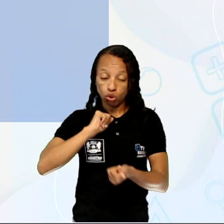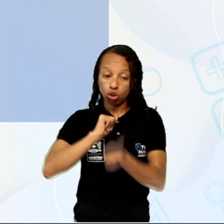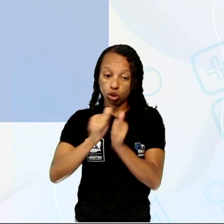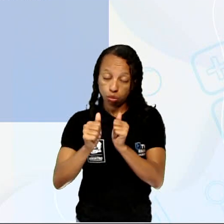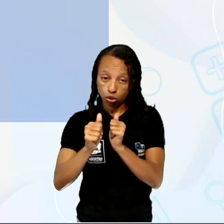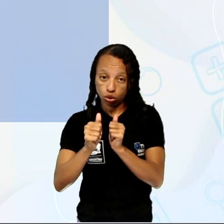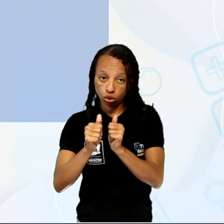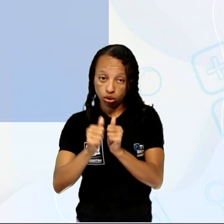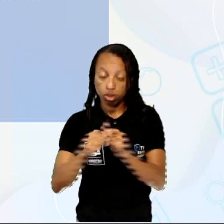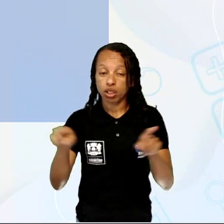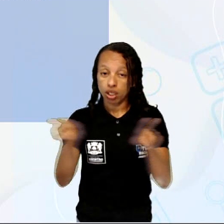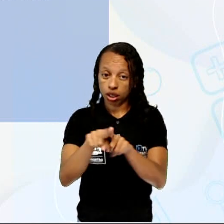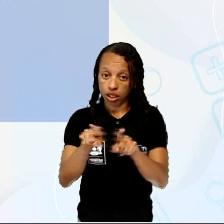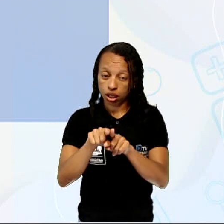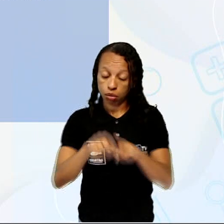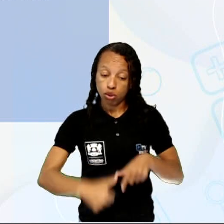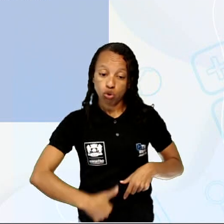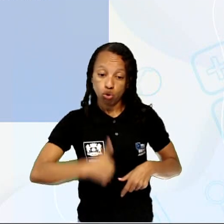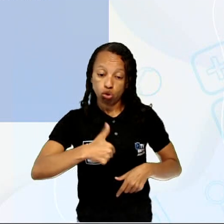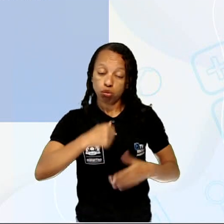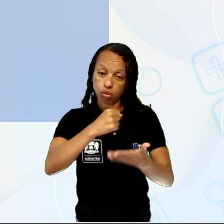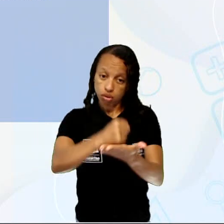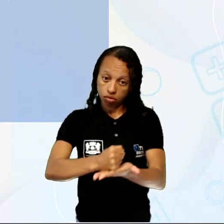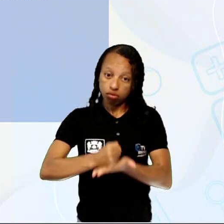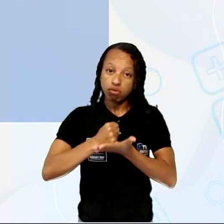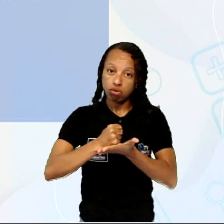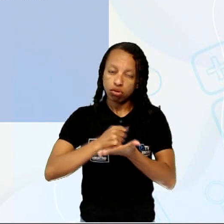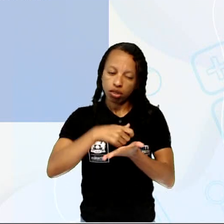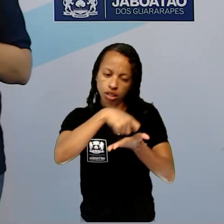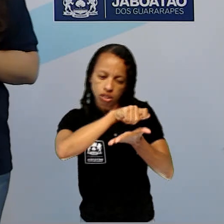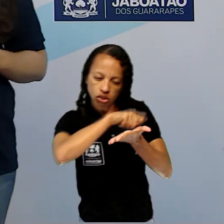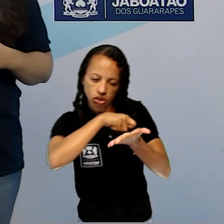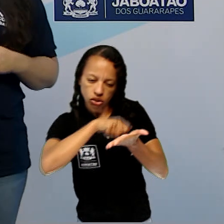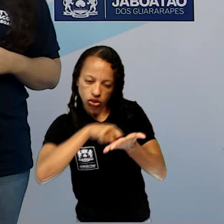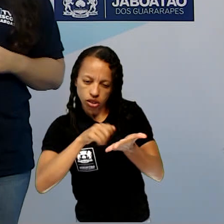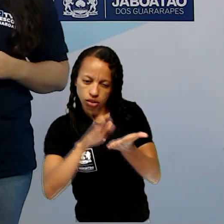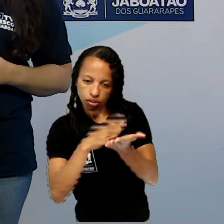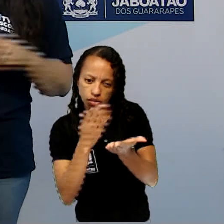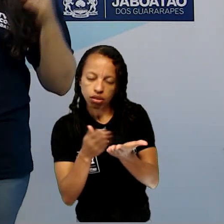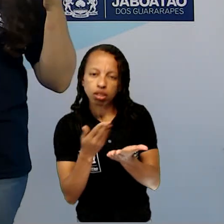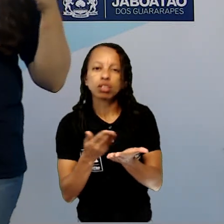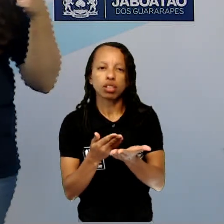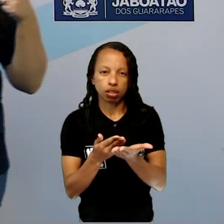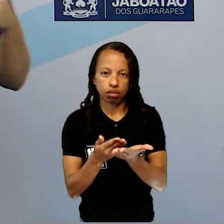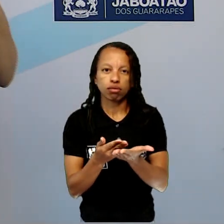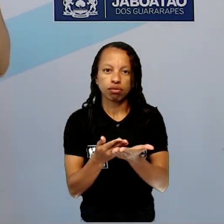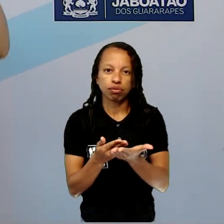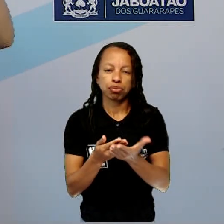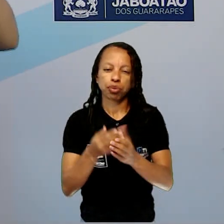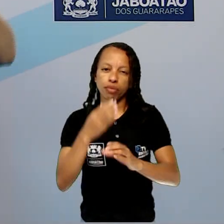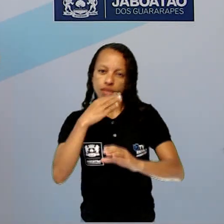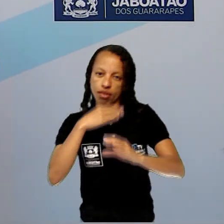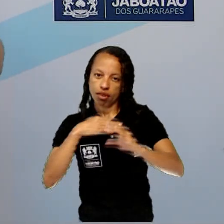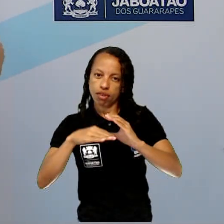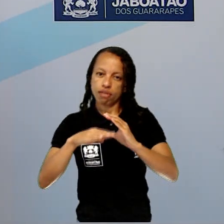os primeiros socorros dentro do esporte, vão fazer no seu caderninho e vai mandar pra gente,